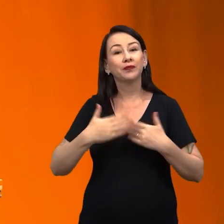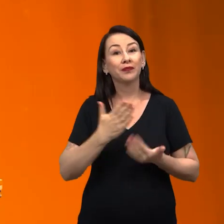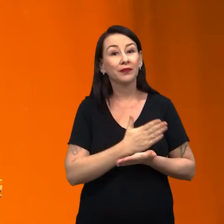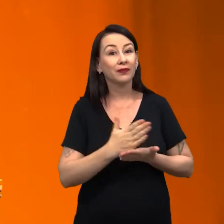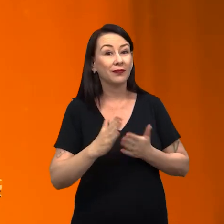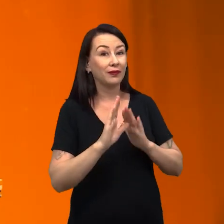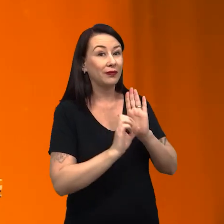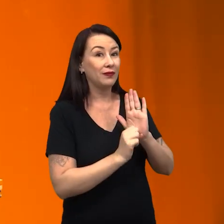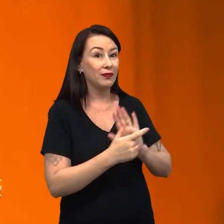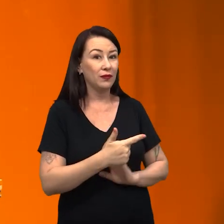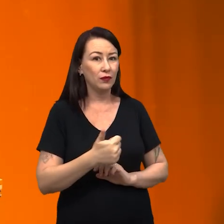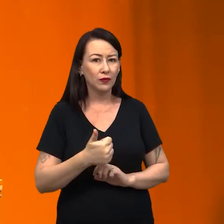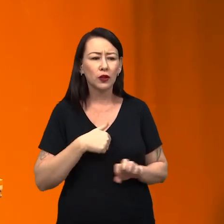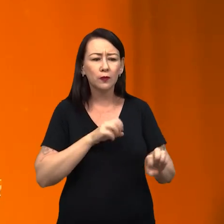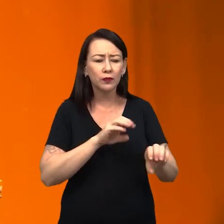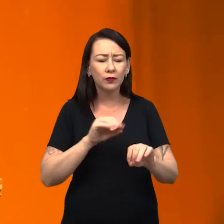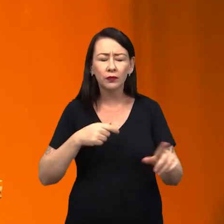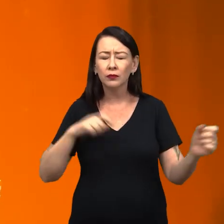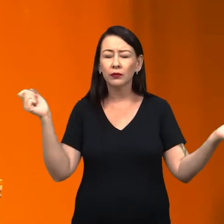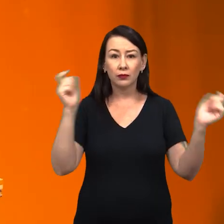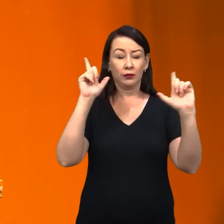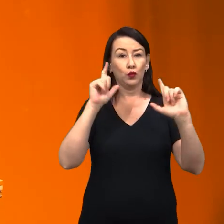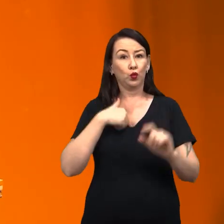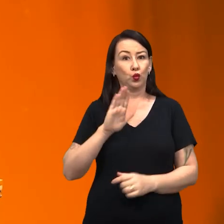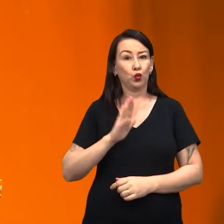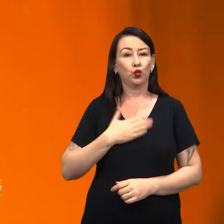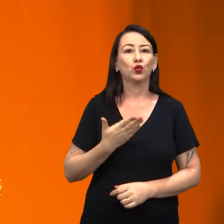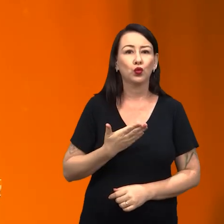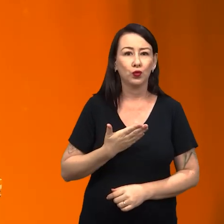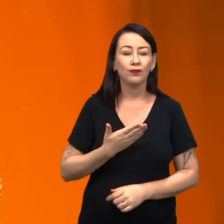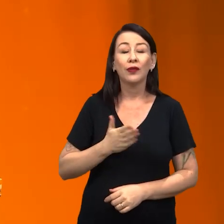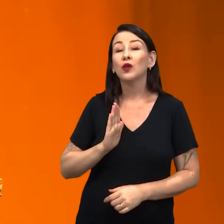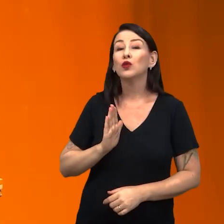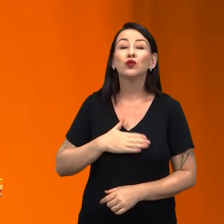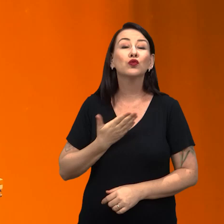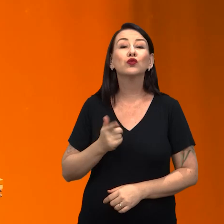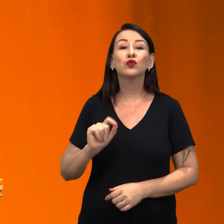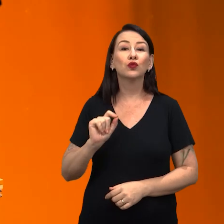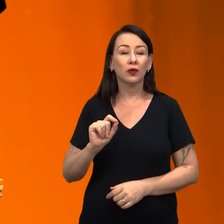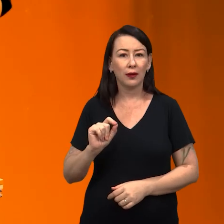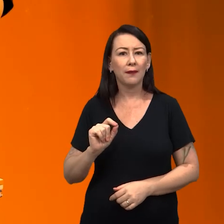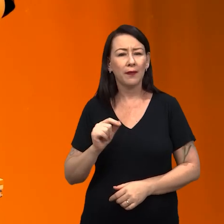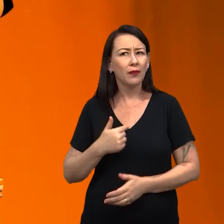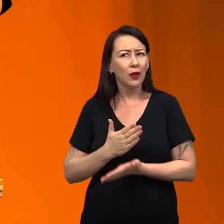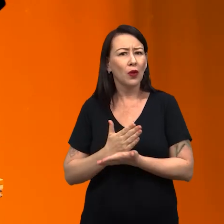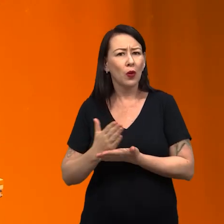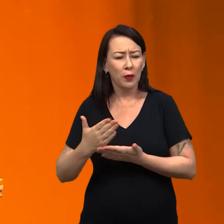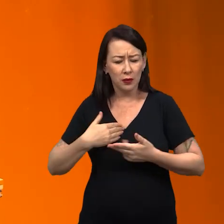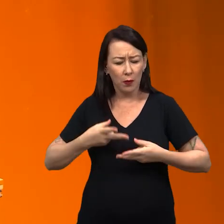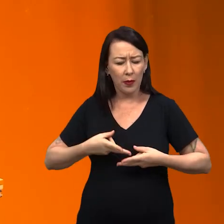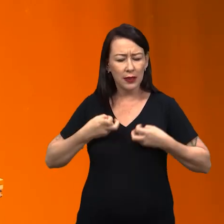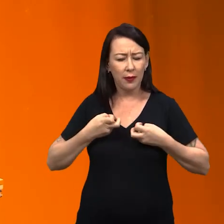a trabalhar com essas crianças, eu tomo um susto. Um susto, e eu começo a perceber, eu sou da educação